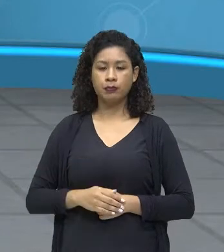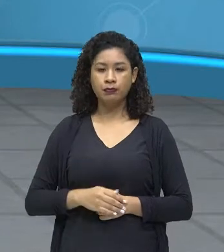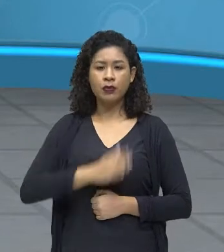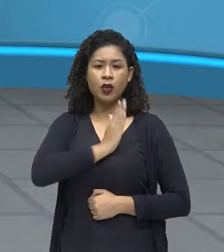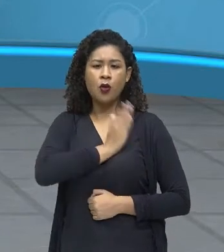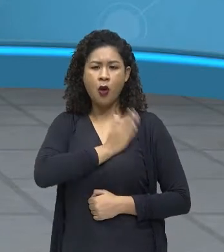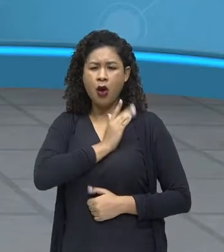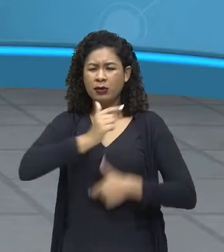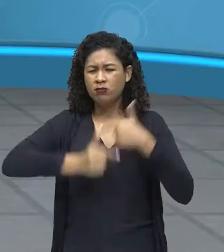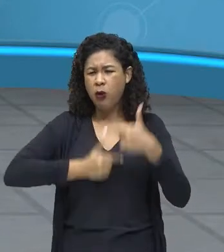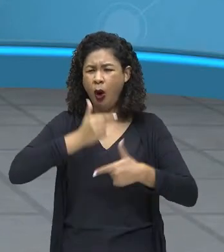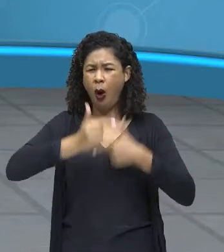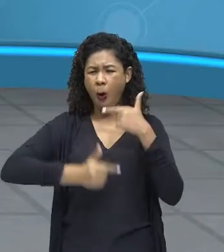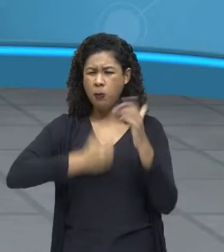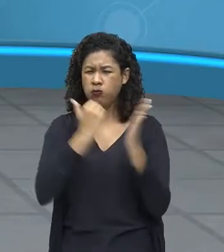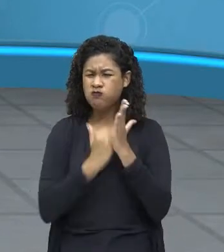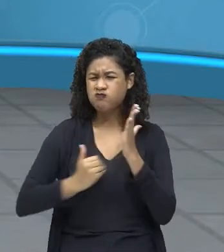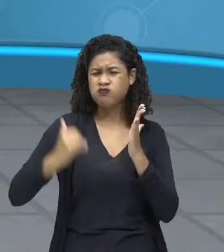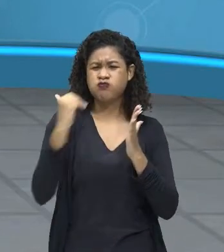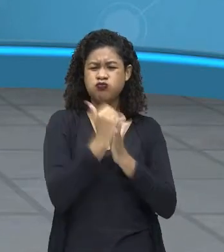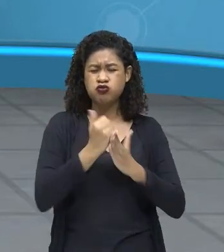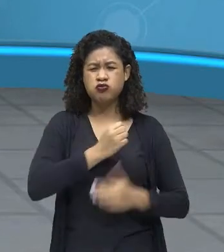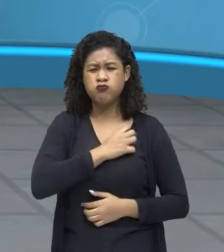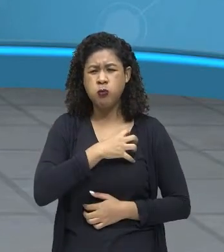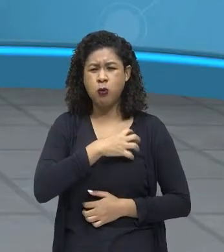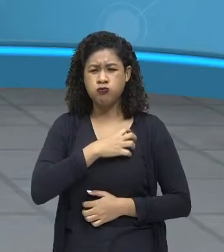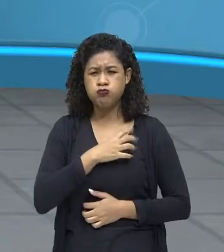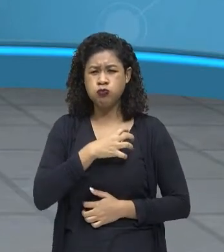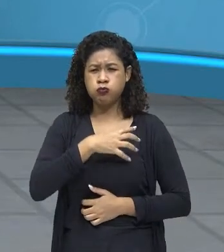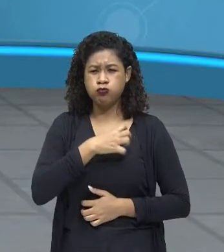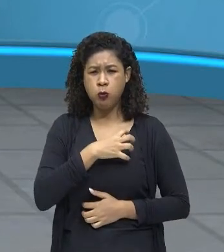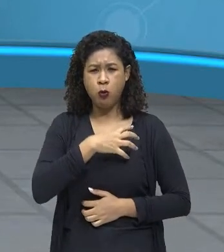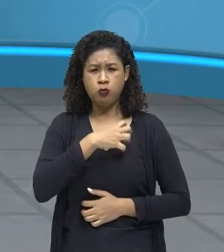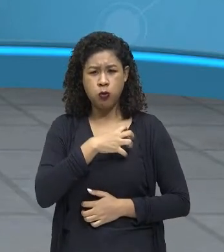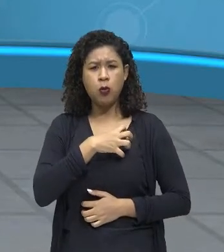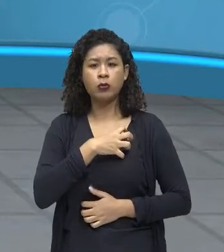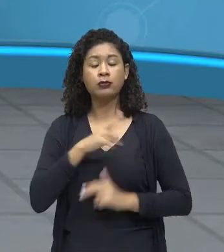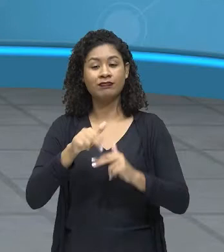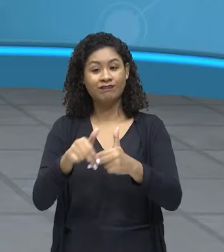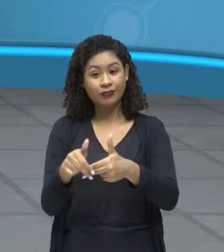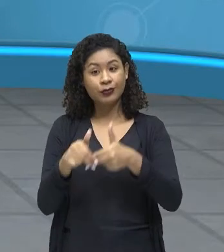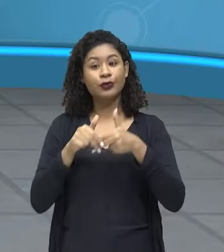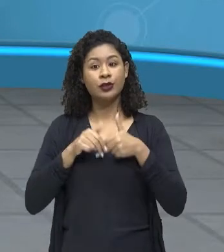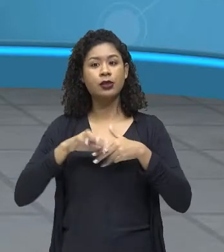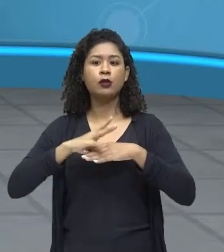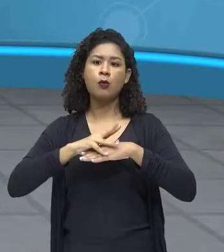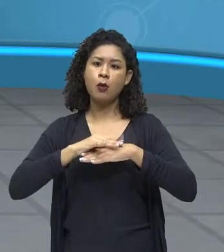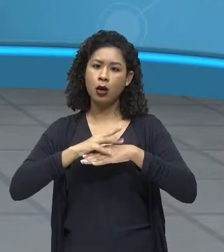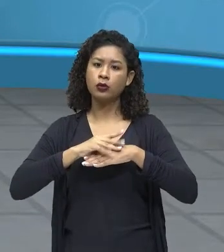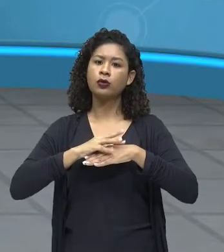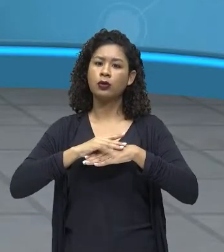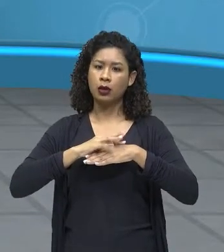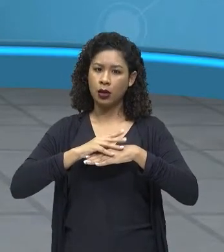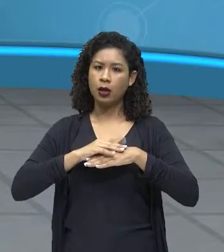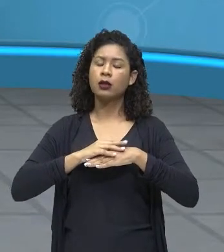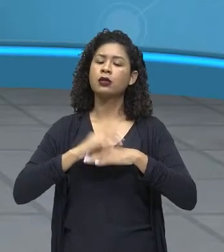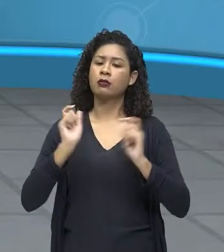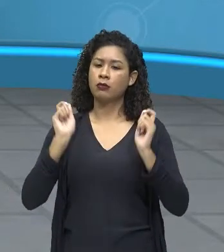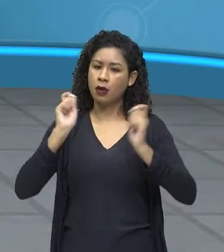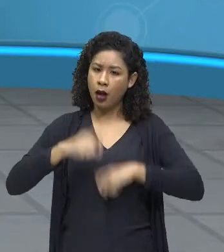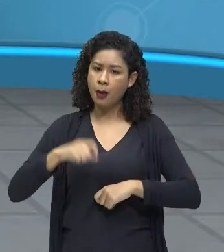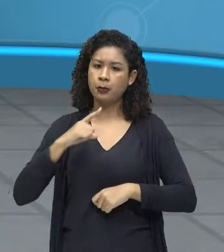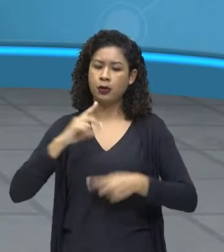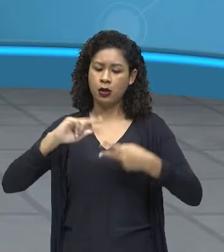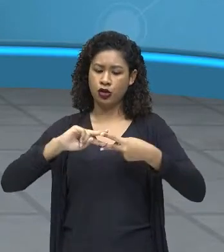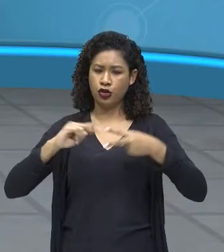pressão está maior ali no sistema cardiovascular. E ela é também, né, uma doença que pode ser genética,